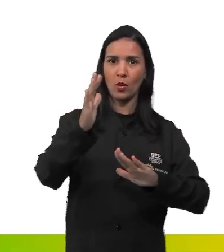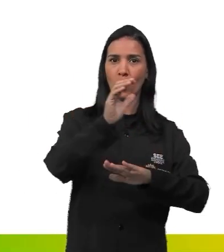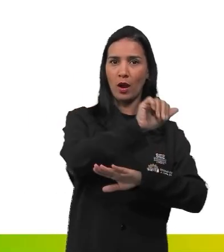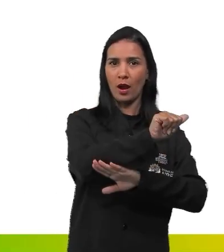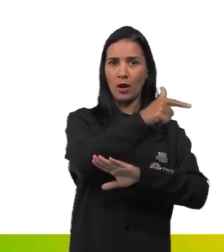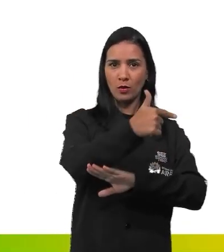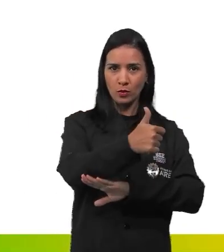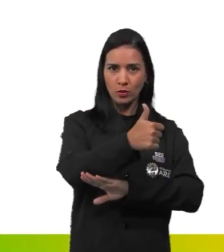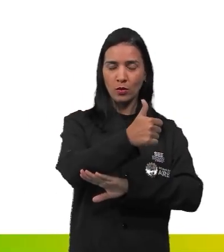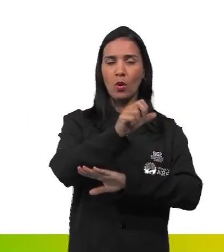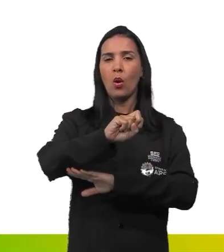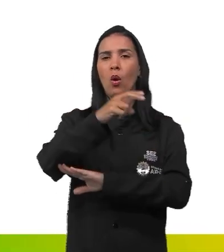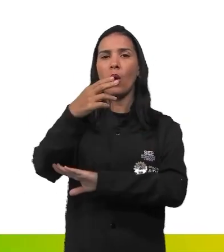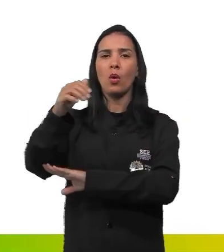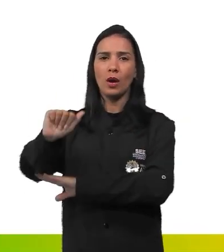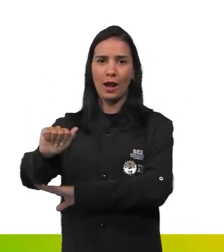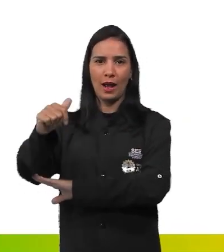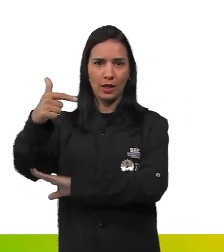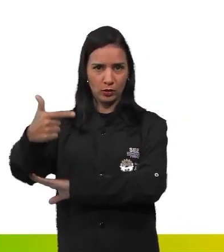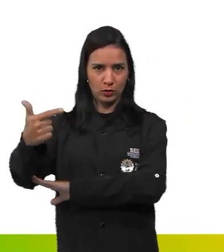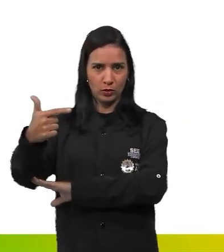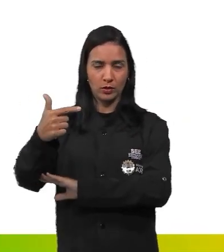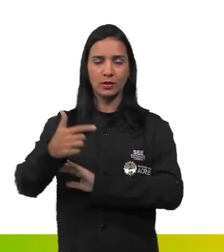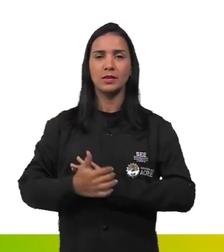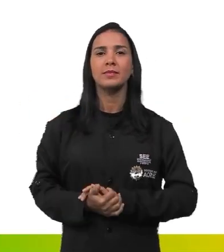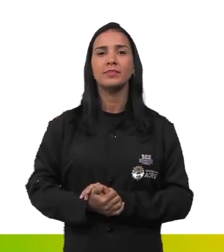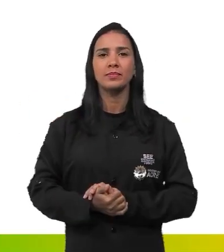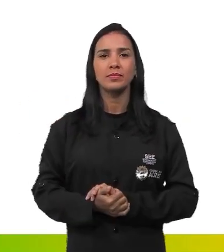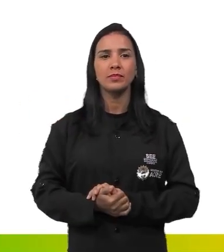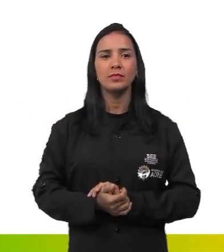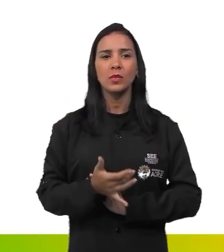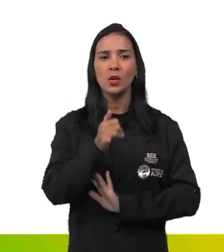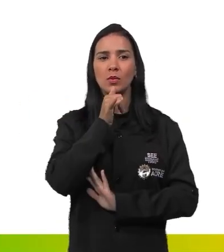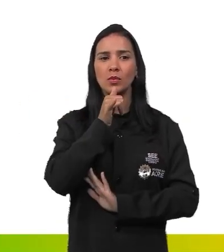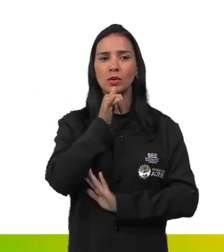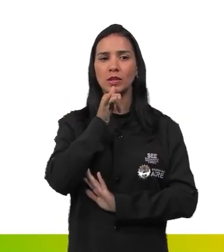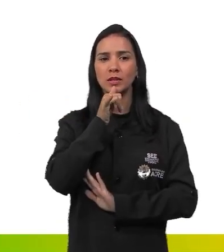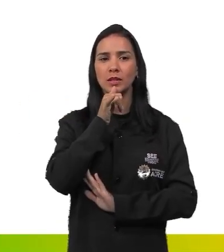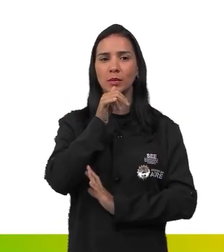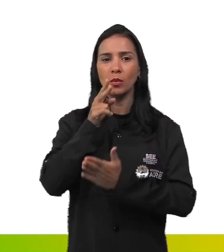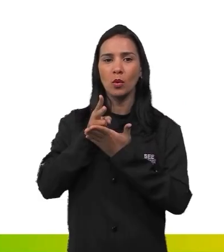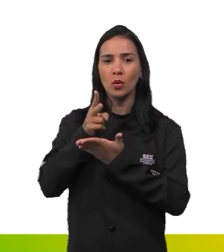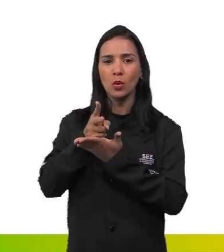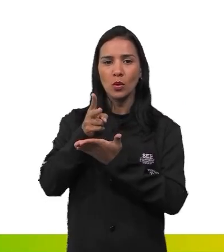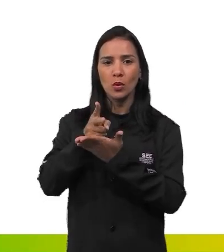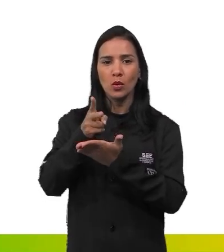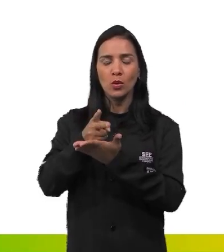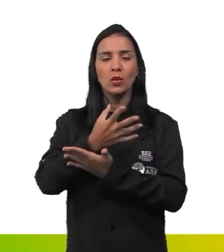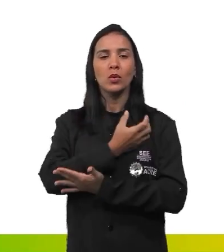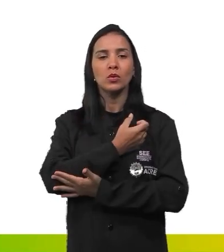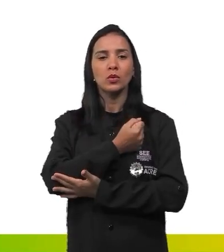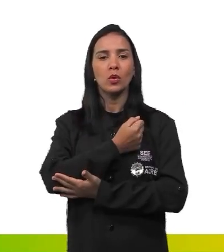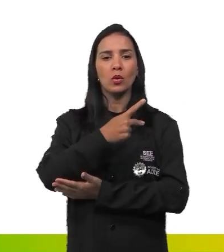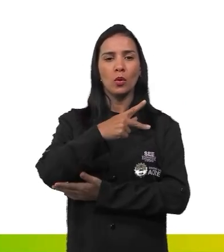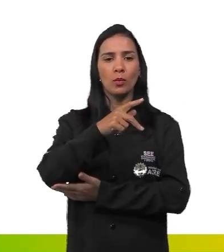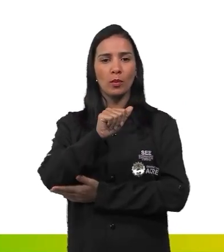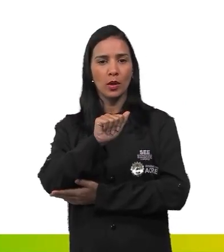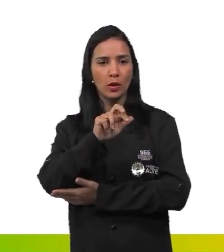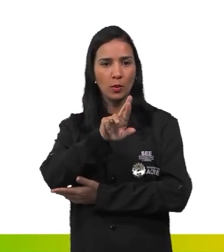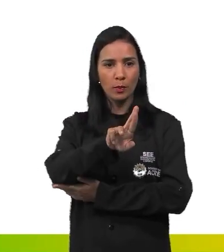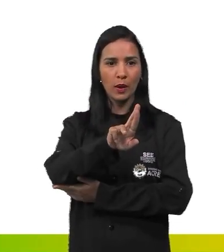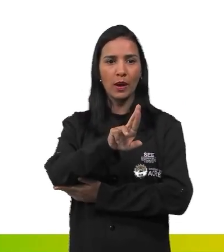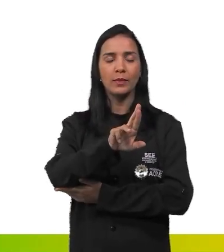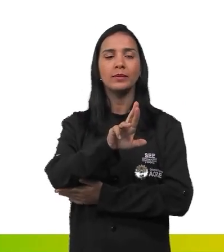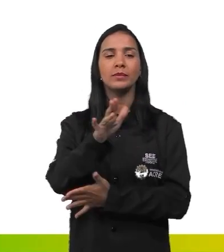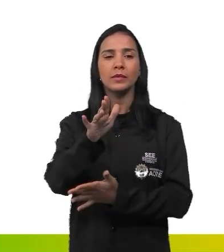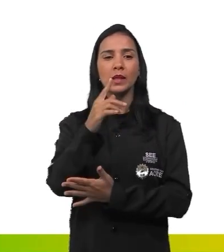Por exemplo, essa sequência dos números pares é uma PA. Veja que a